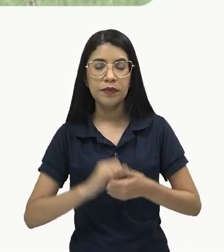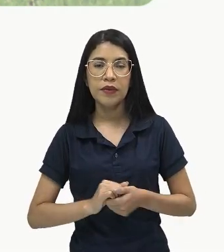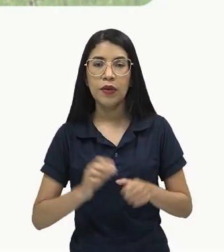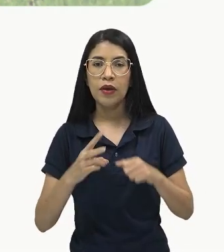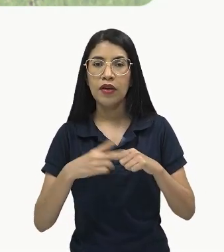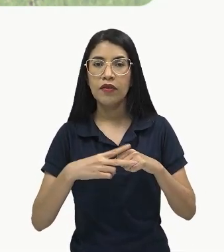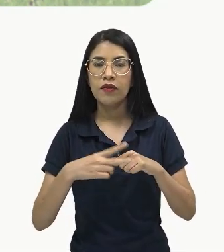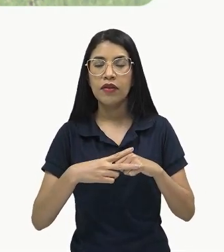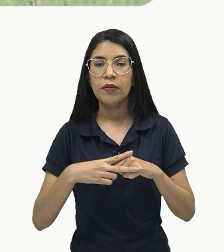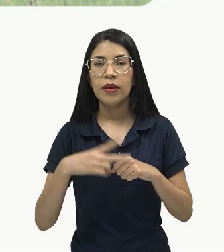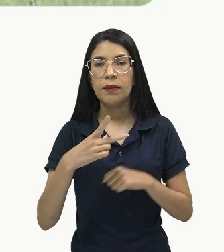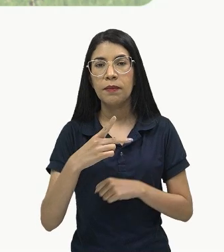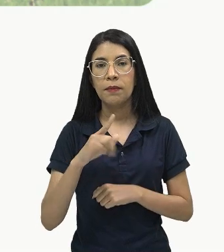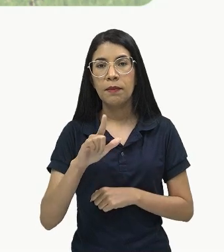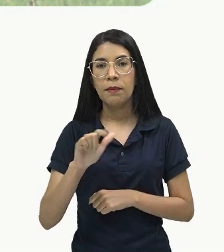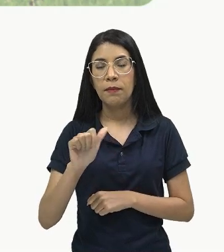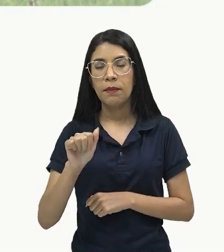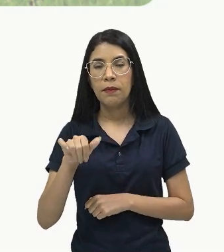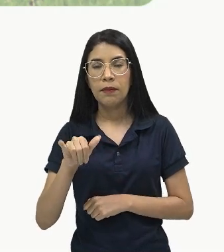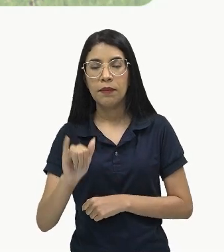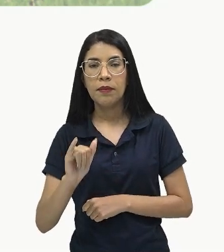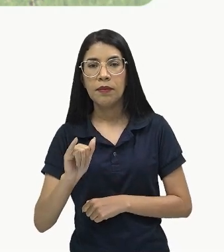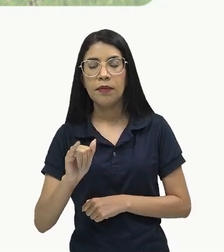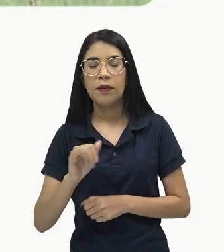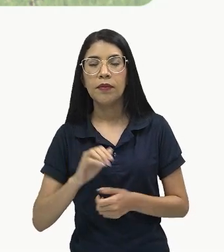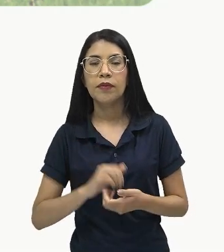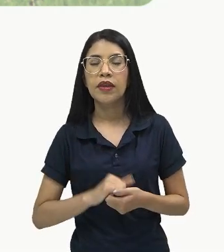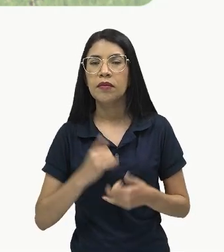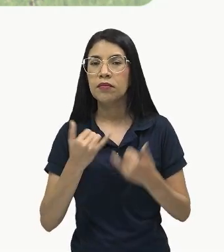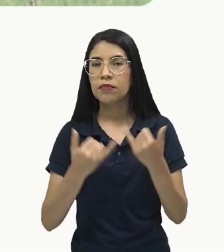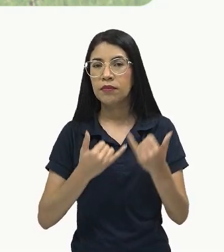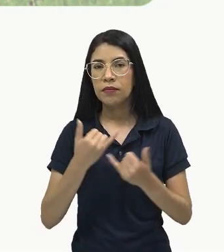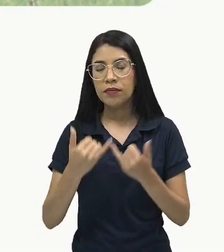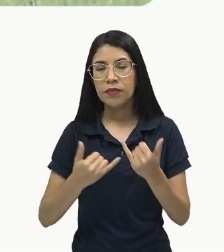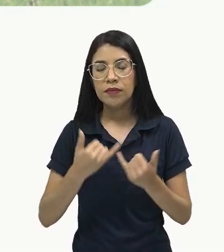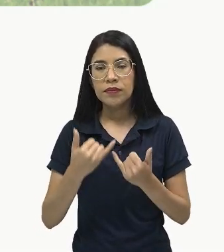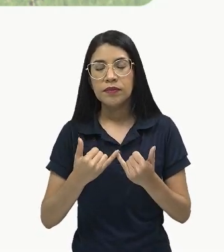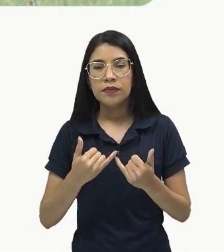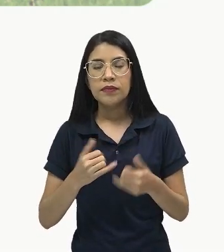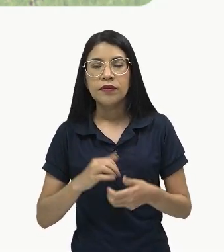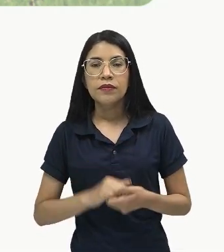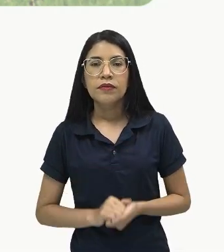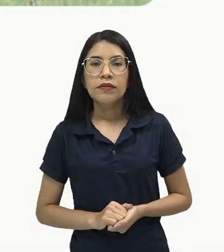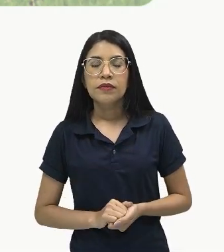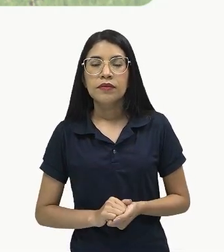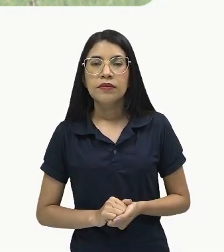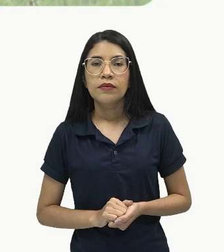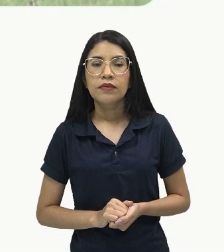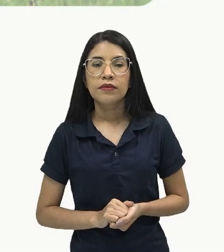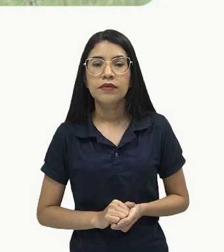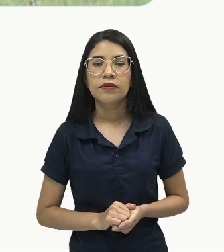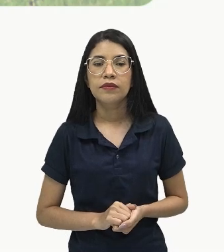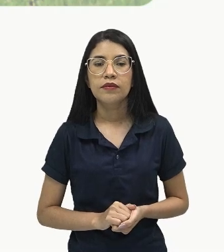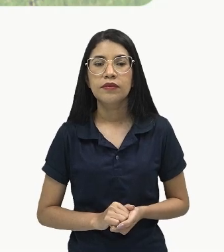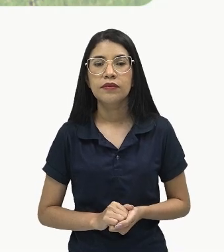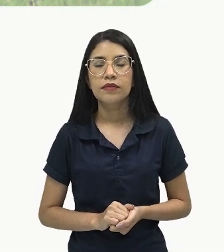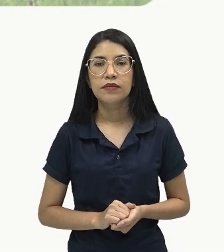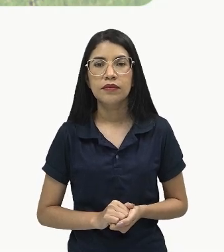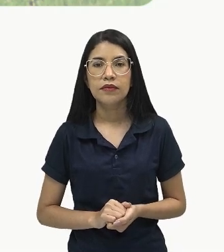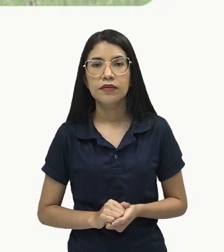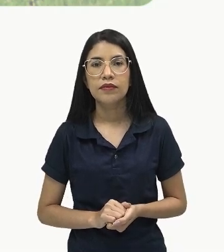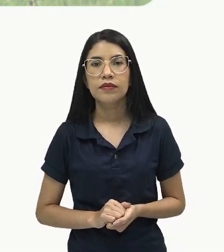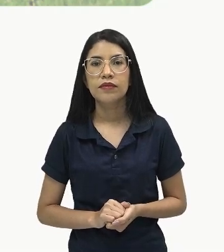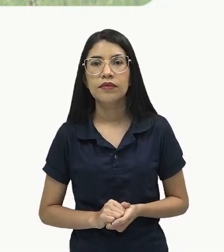verbo play, né? Que é o verbo jogar, brincar, tocar instrumentos musicais também,